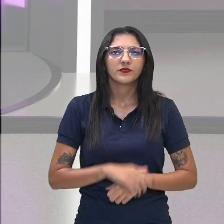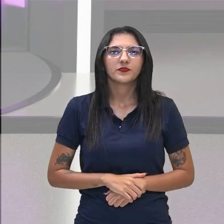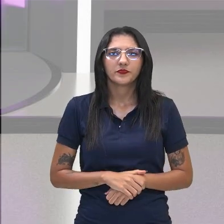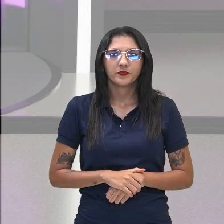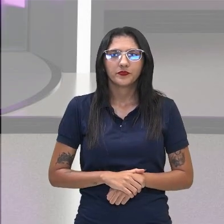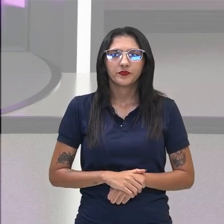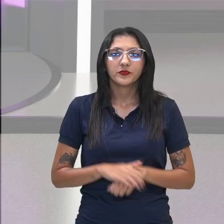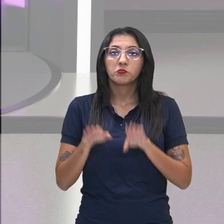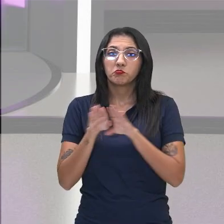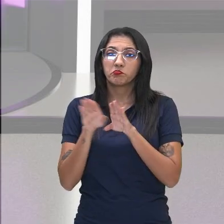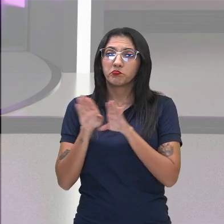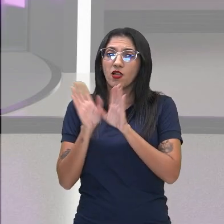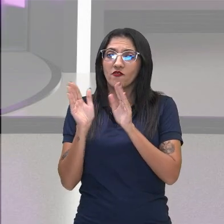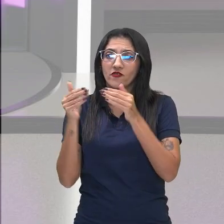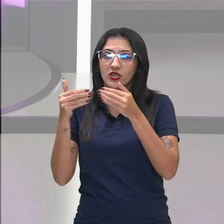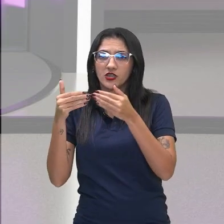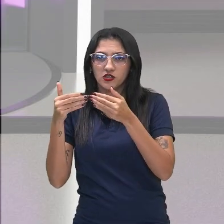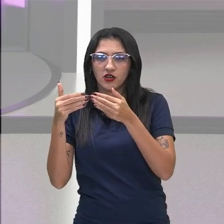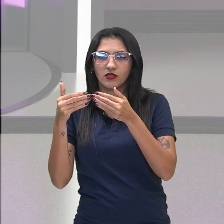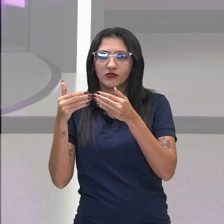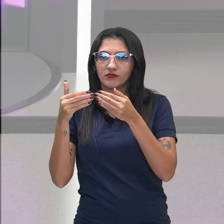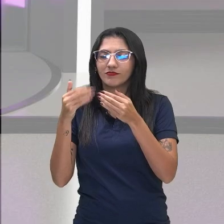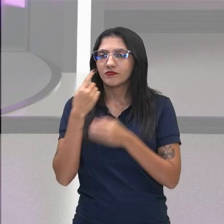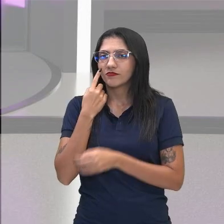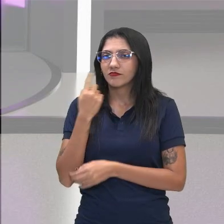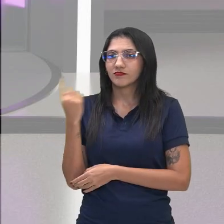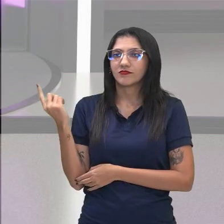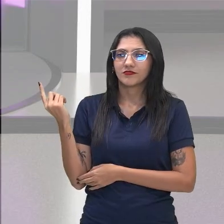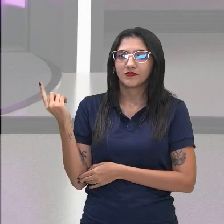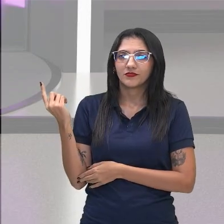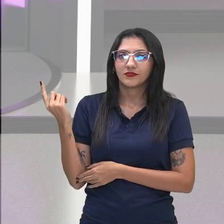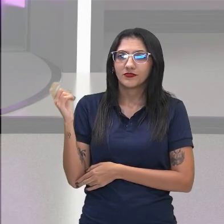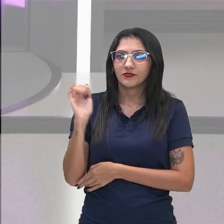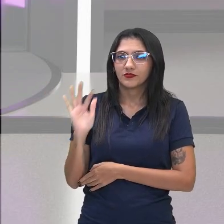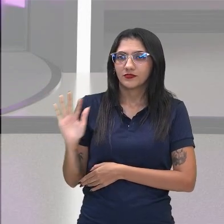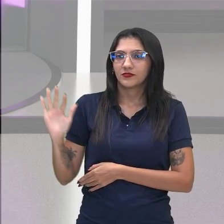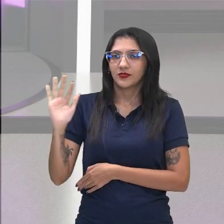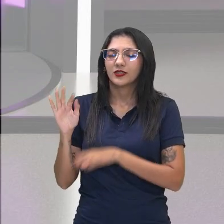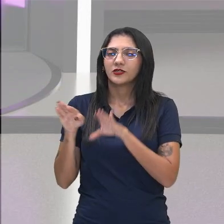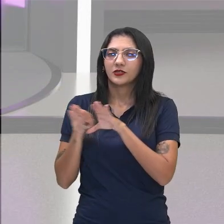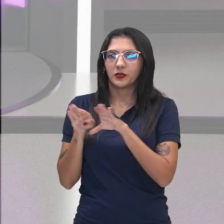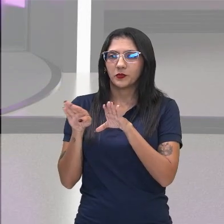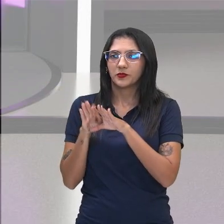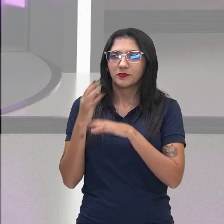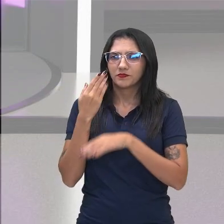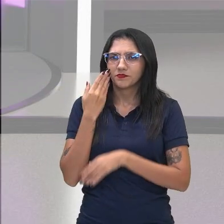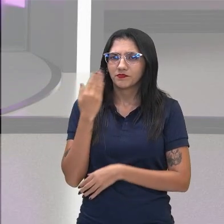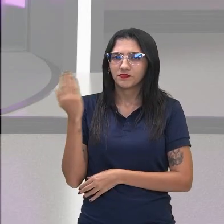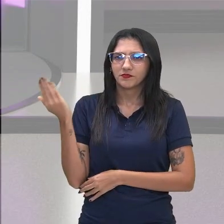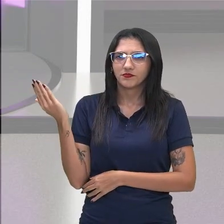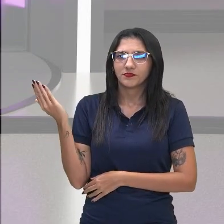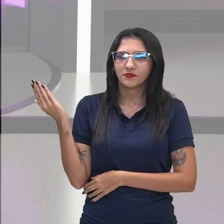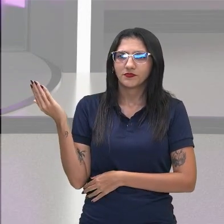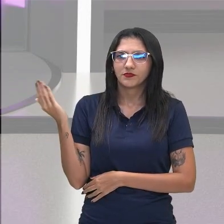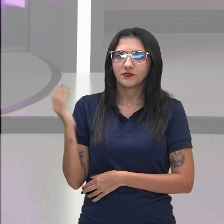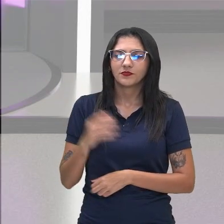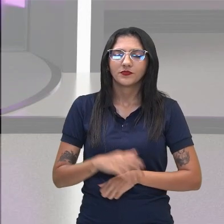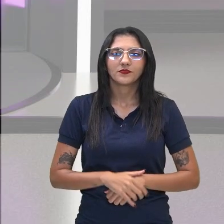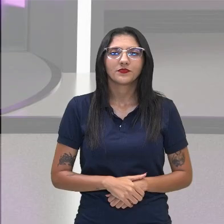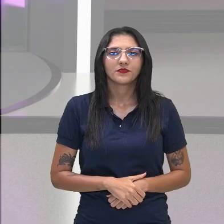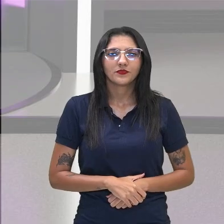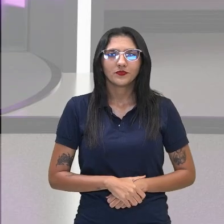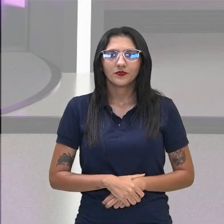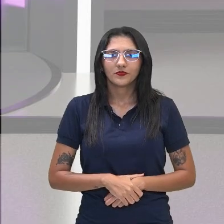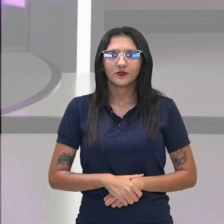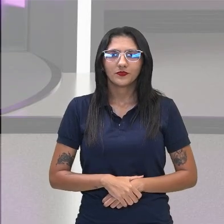nós temos a fechada, que são esses desenhos aqui do meu ladinho, né, no quarto quadradinho,